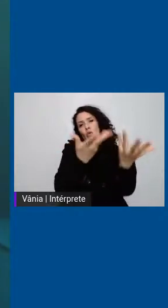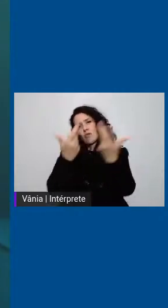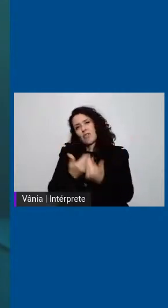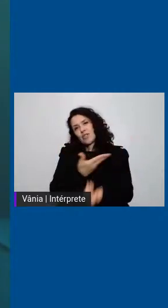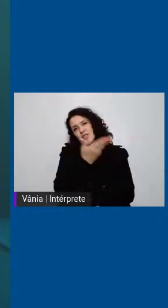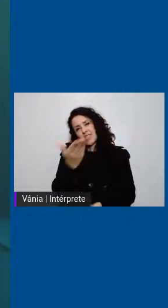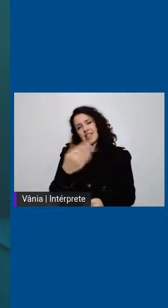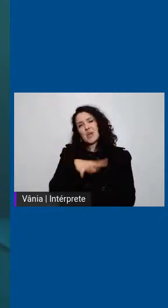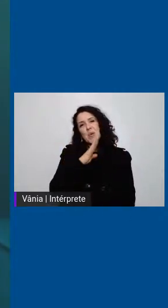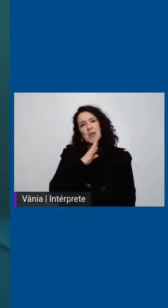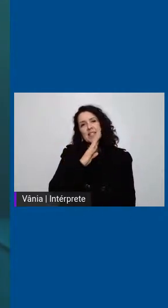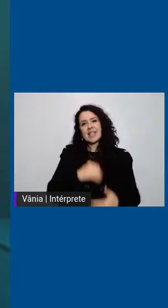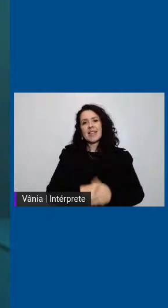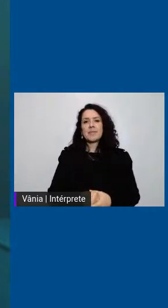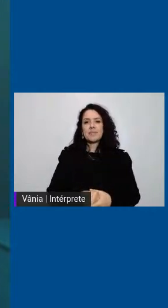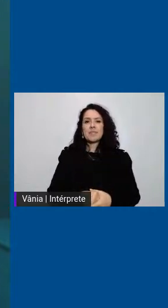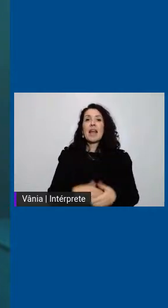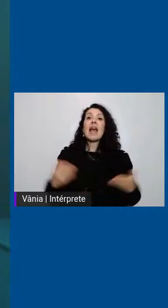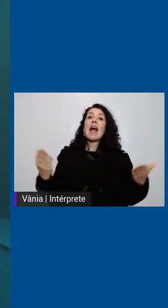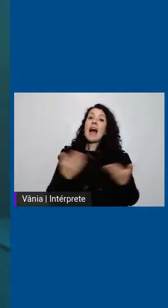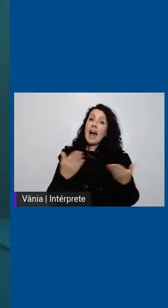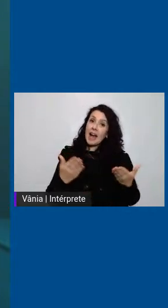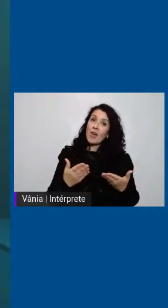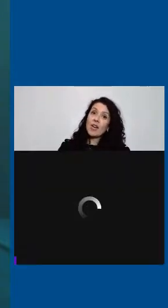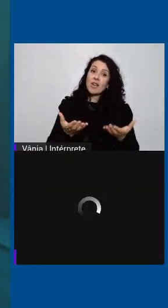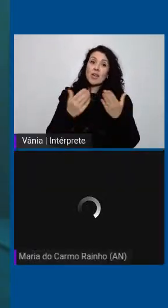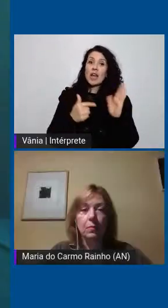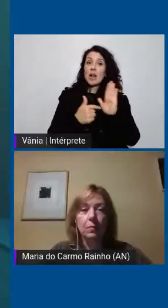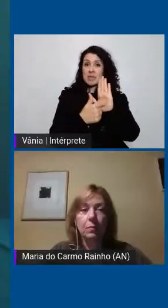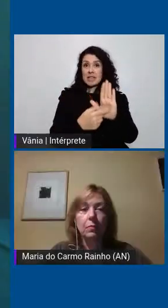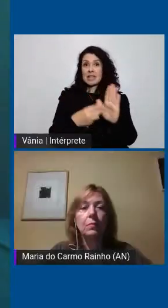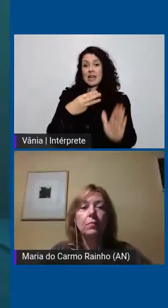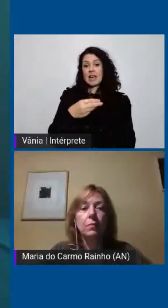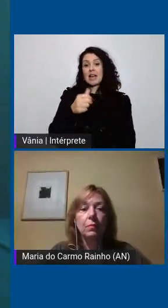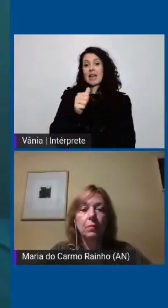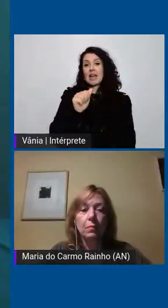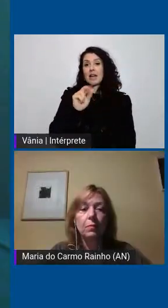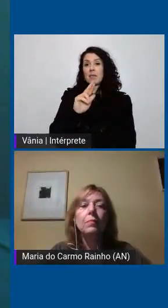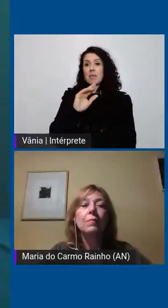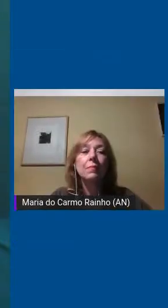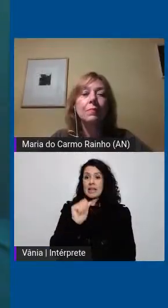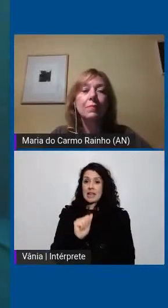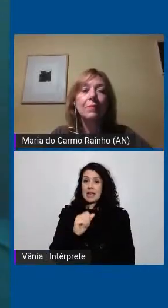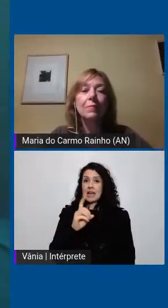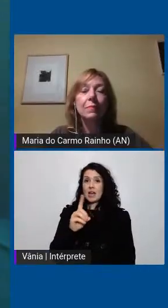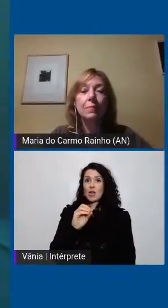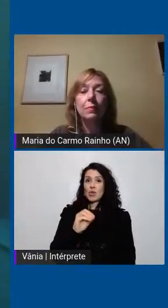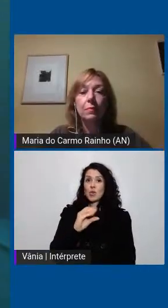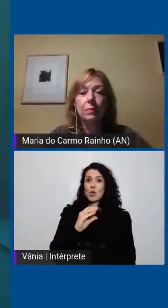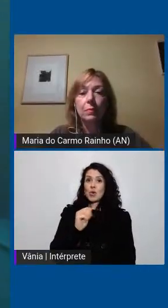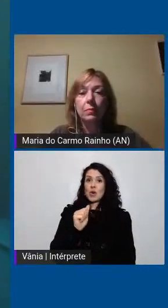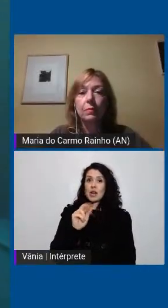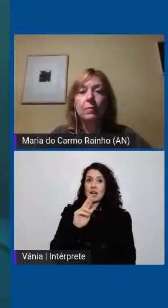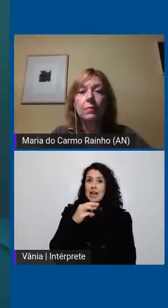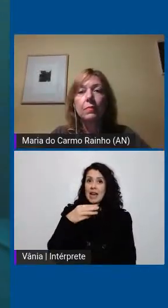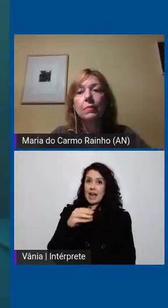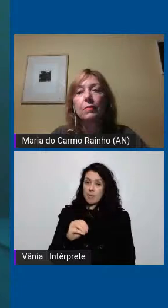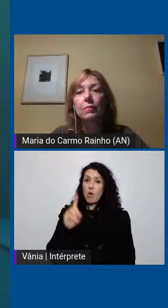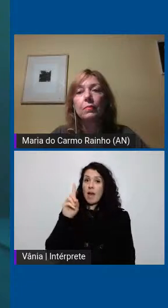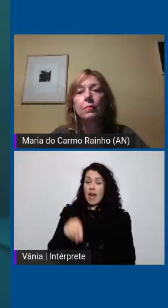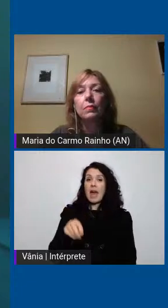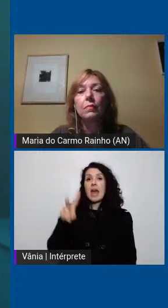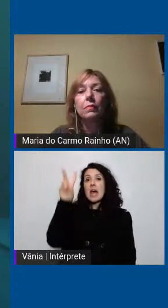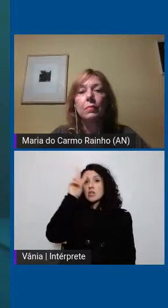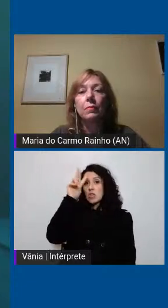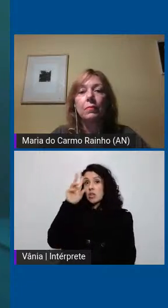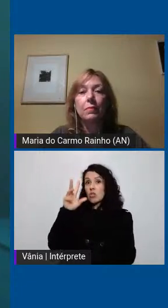agora, sem mais demora, já gostaria de apresentar Maria do Carmo Rainho, que mediará a mesa. Maria do Carmo é historiadora,